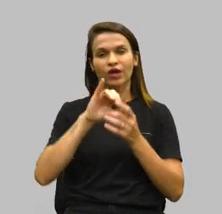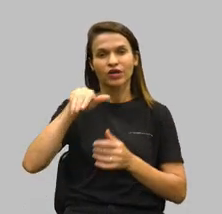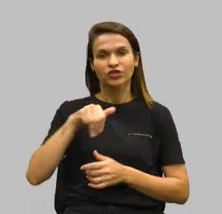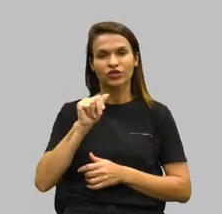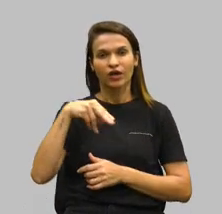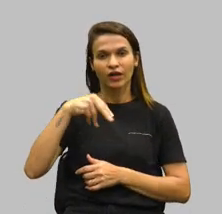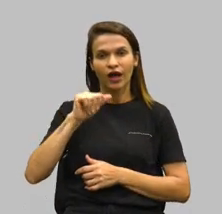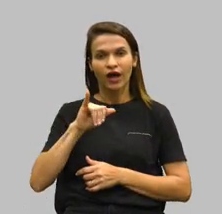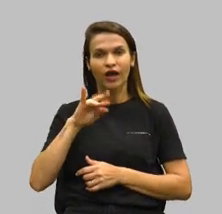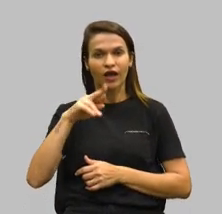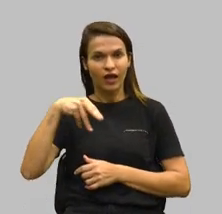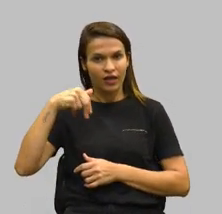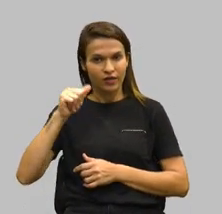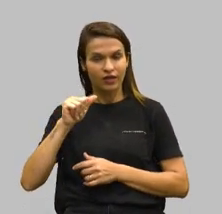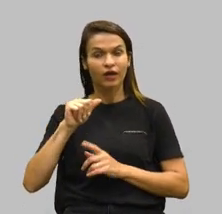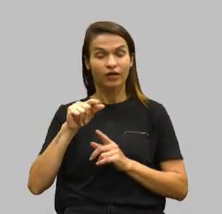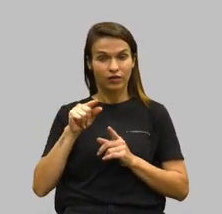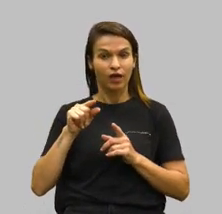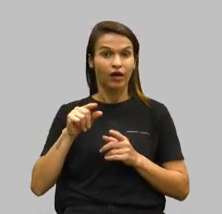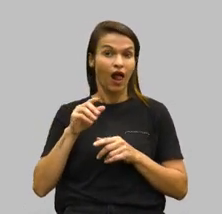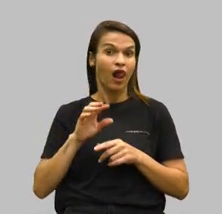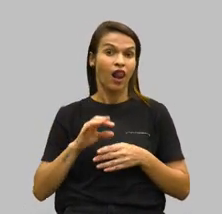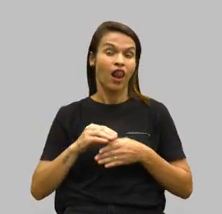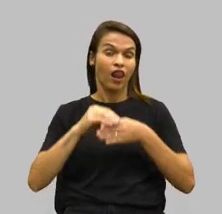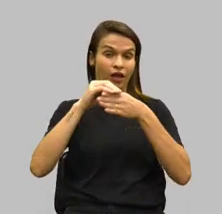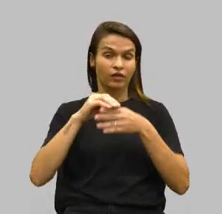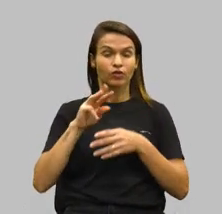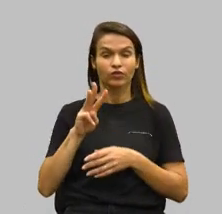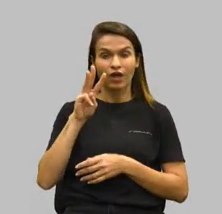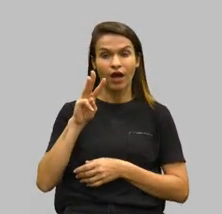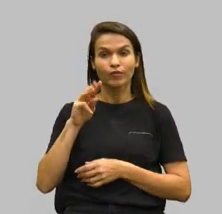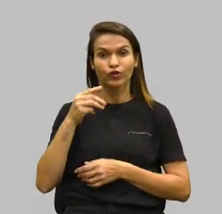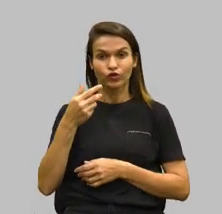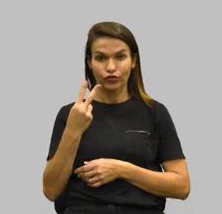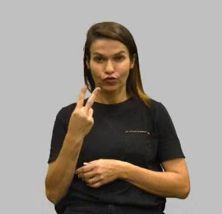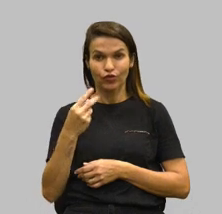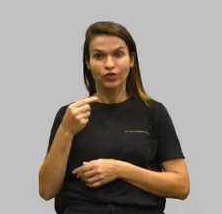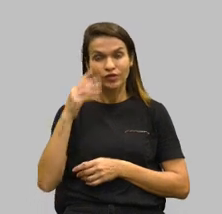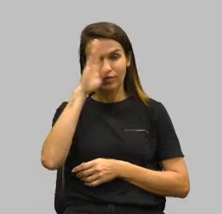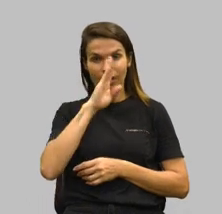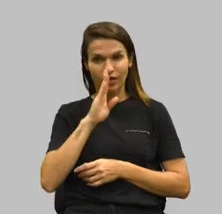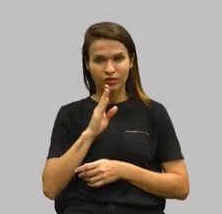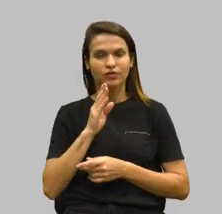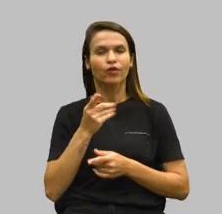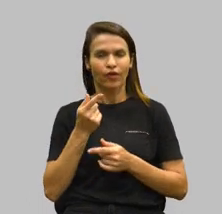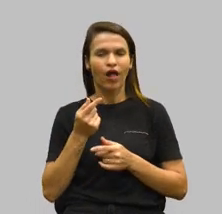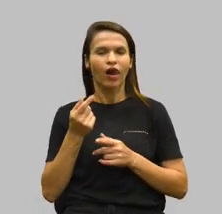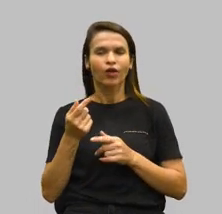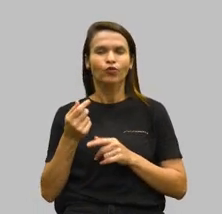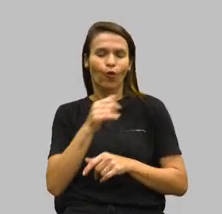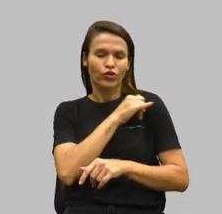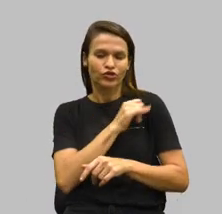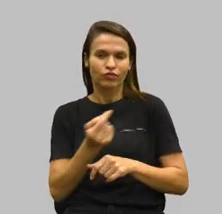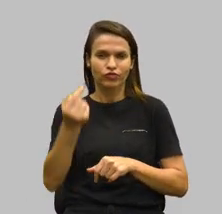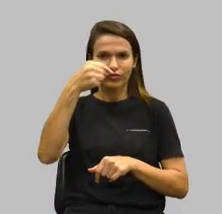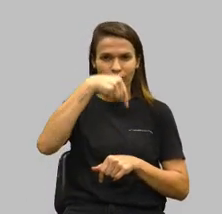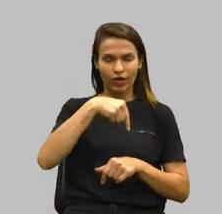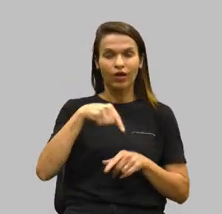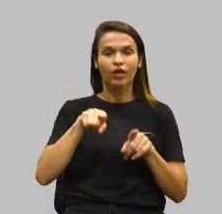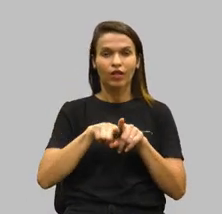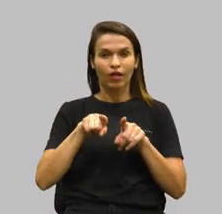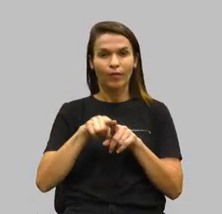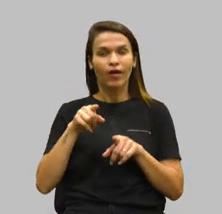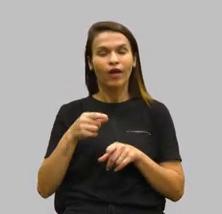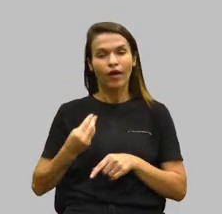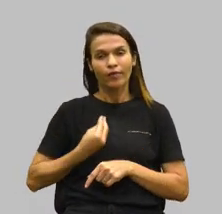W2 Brasil eh e veio diretamente do Rio de Janeiro contamos também com a presença da deputada Ana